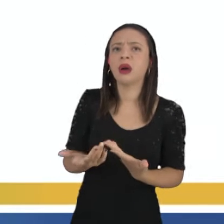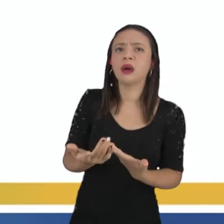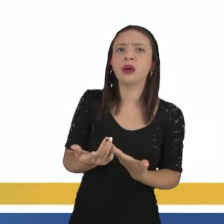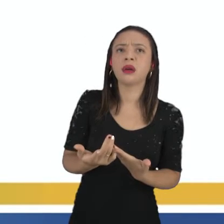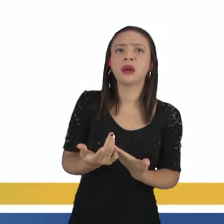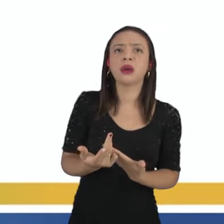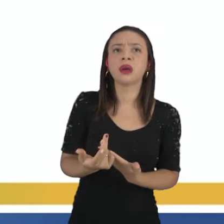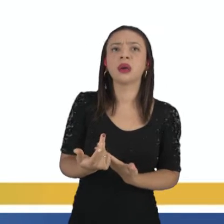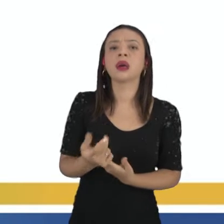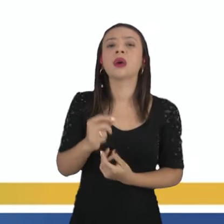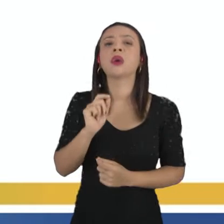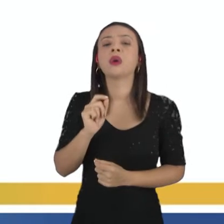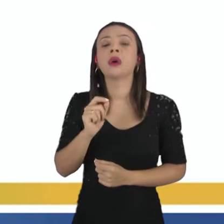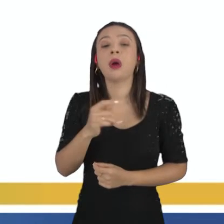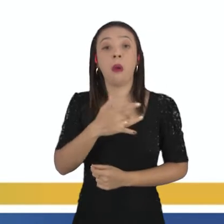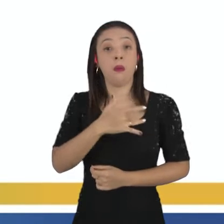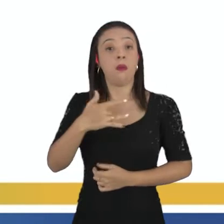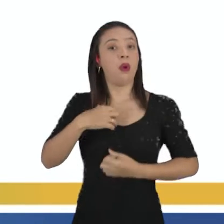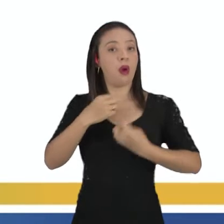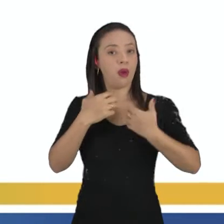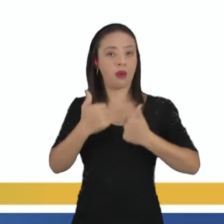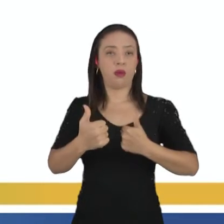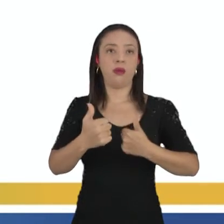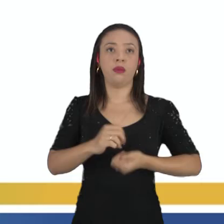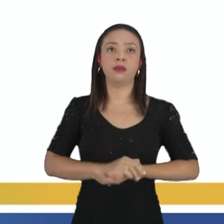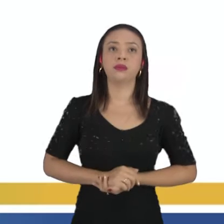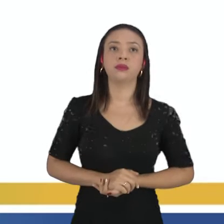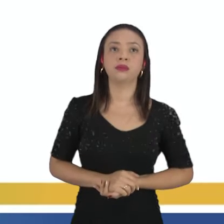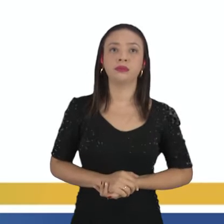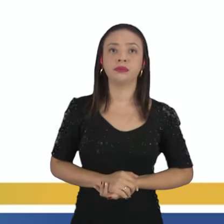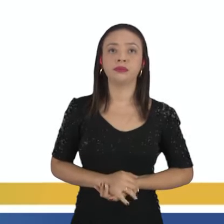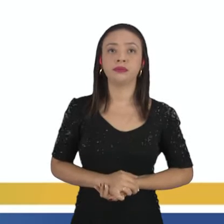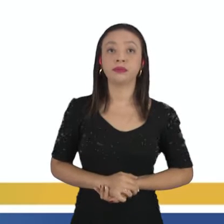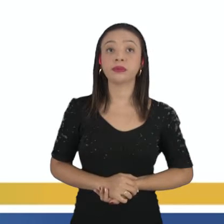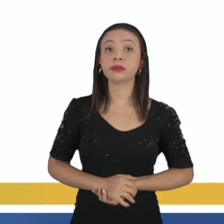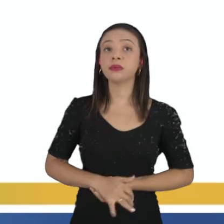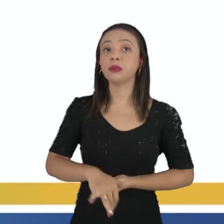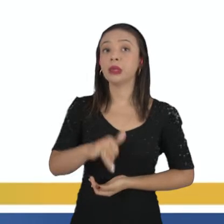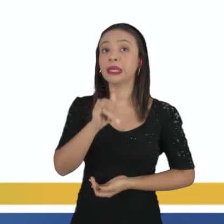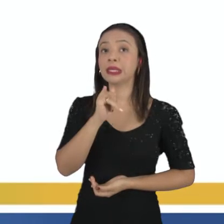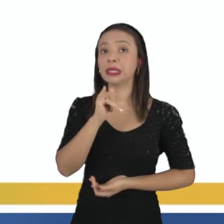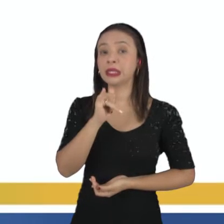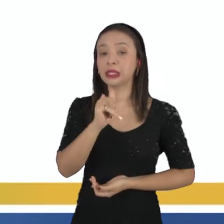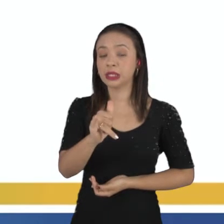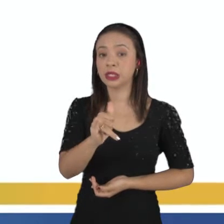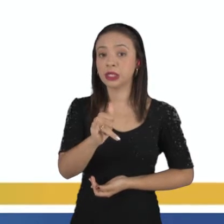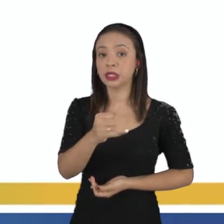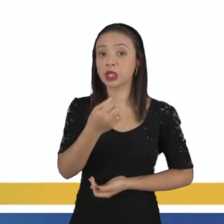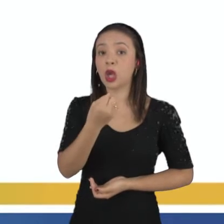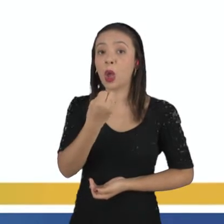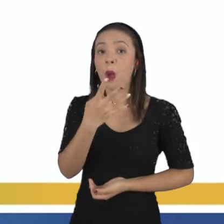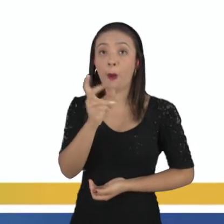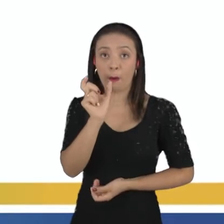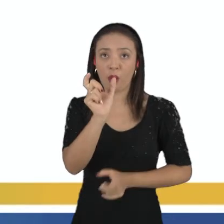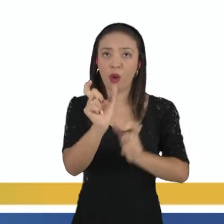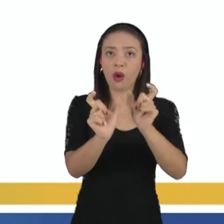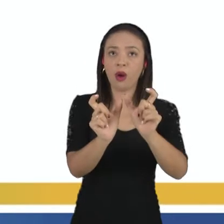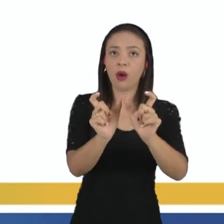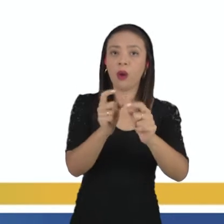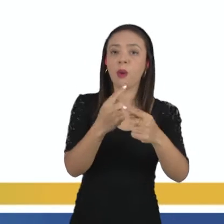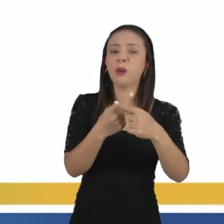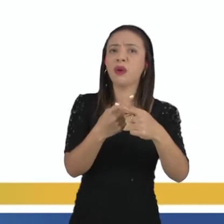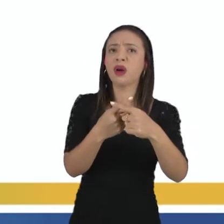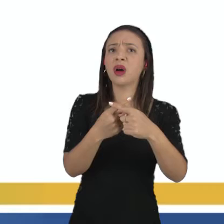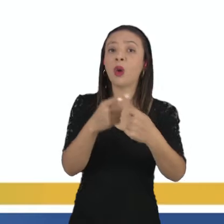fique desidratado. Próxima, falei-lhe com os bons termos a fim de que